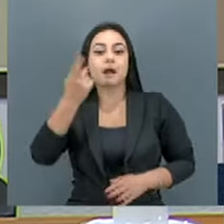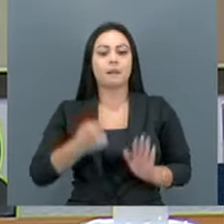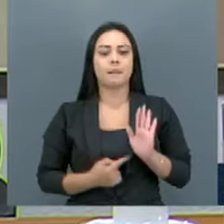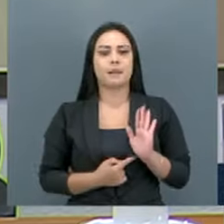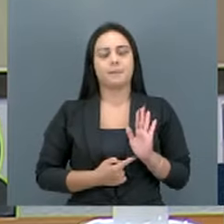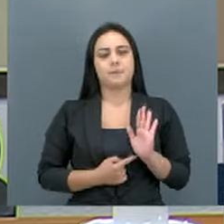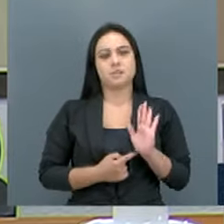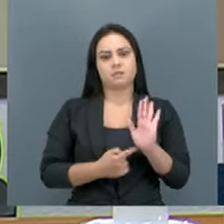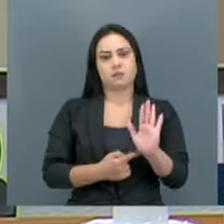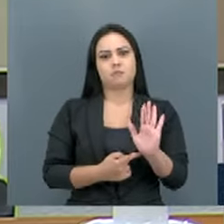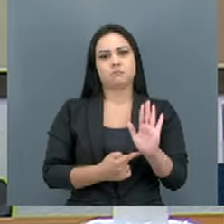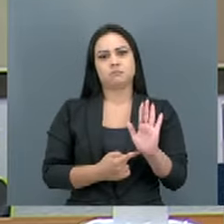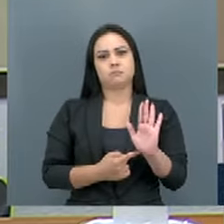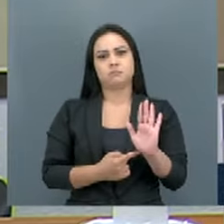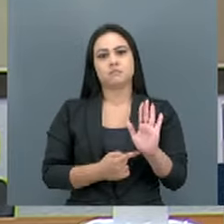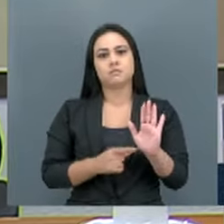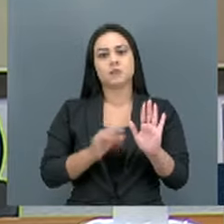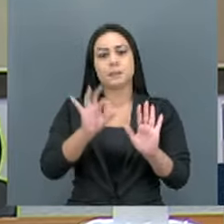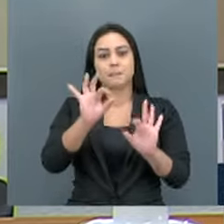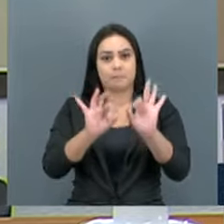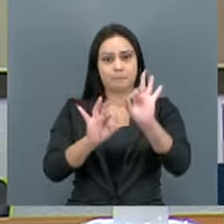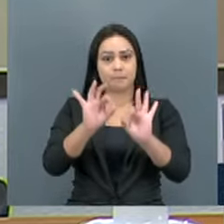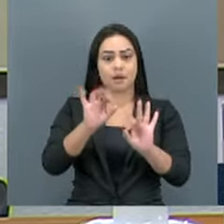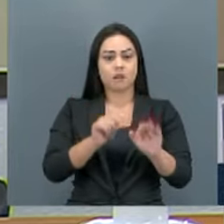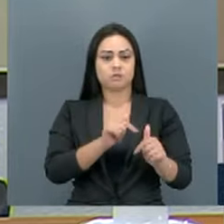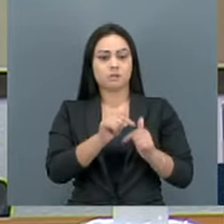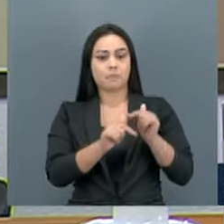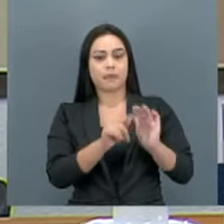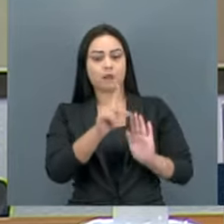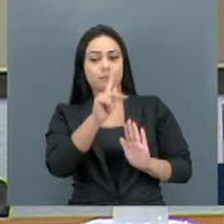apresentar o plano de trabalho